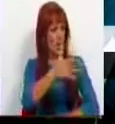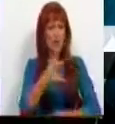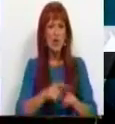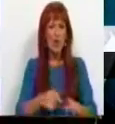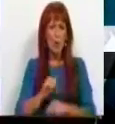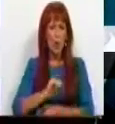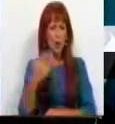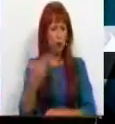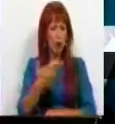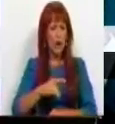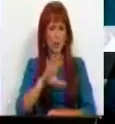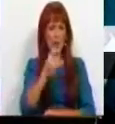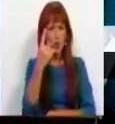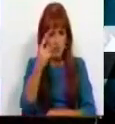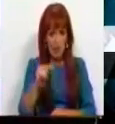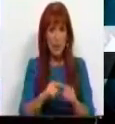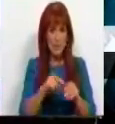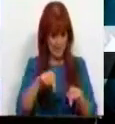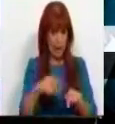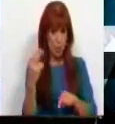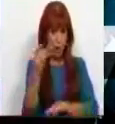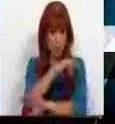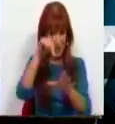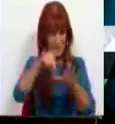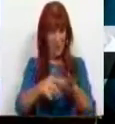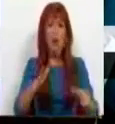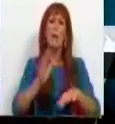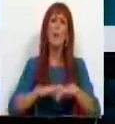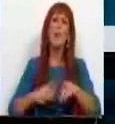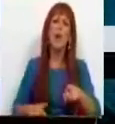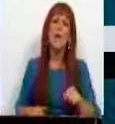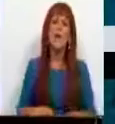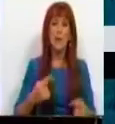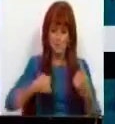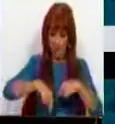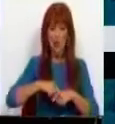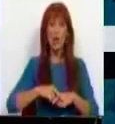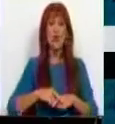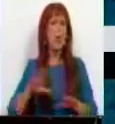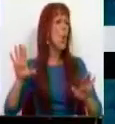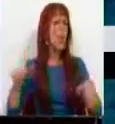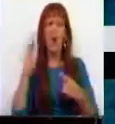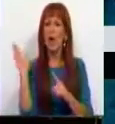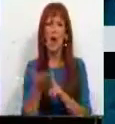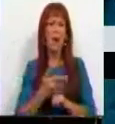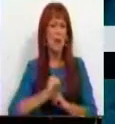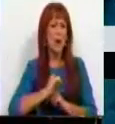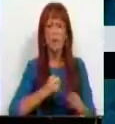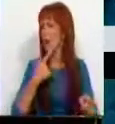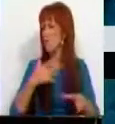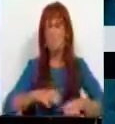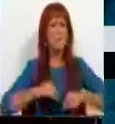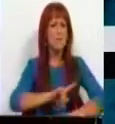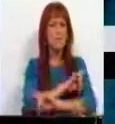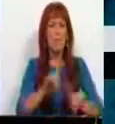e contra o direito de um país mesmo nesta União Europeia. E é por isso que para nós qualquer sanção é